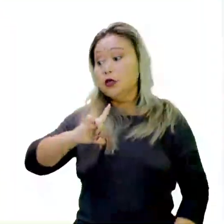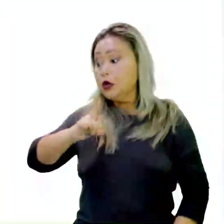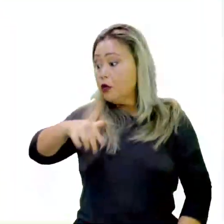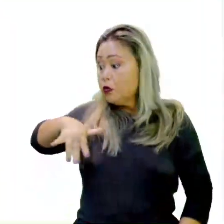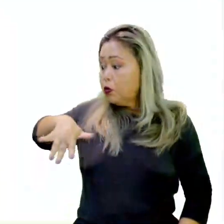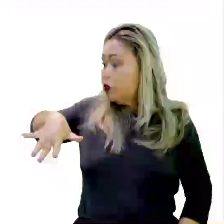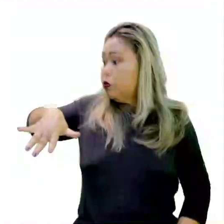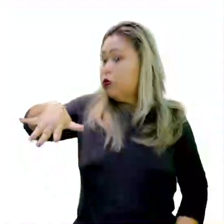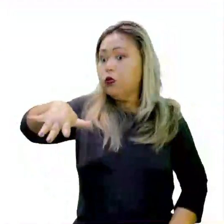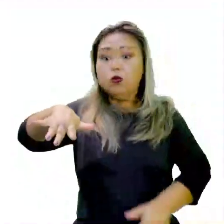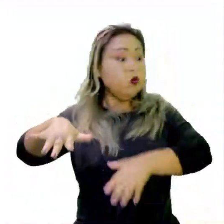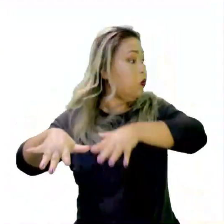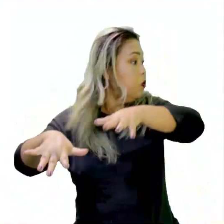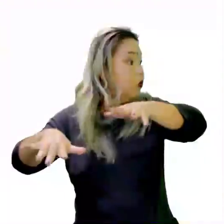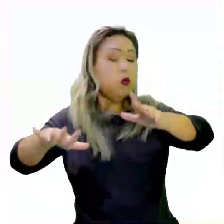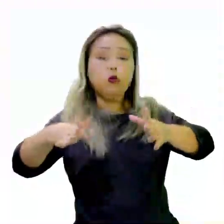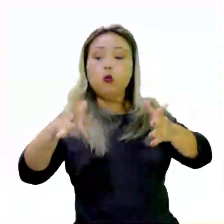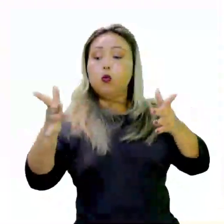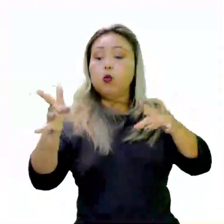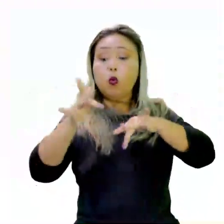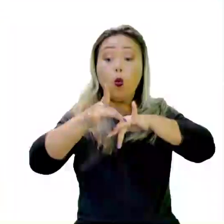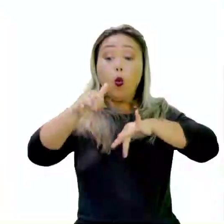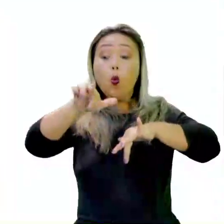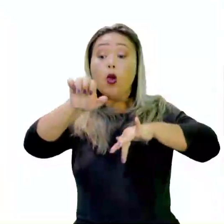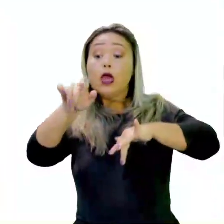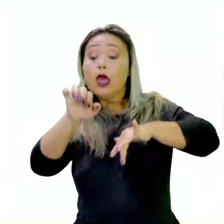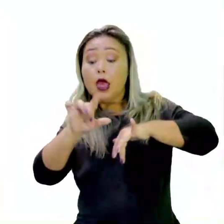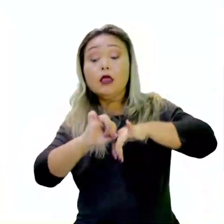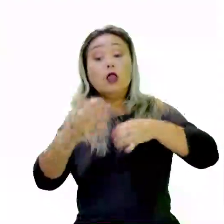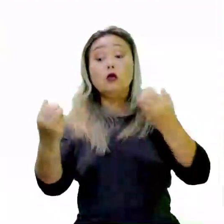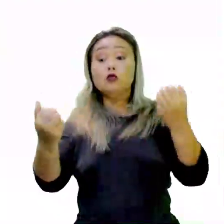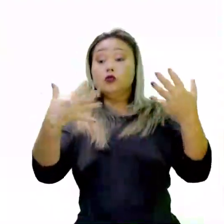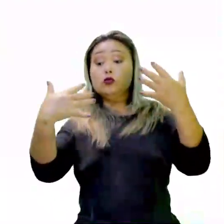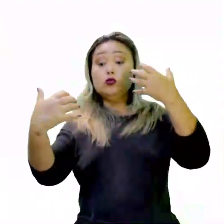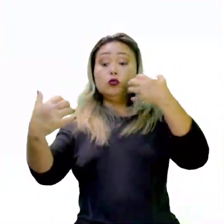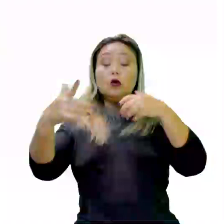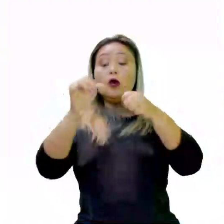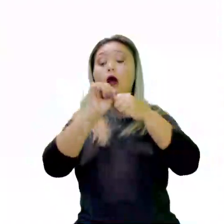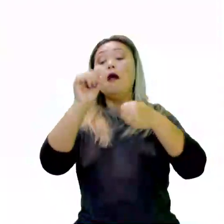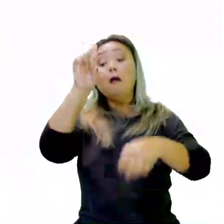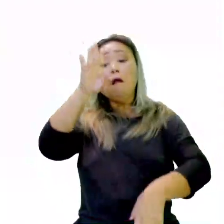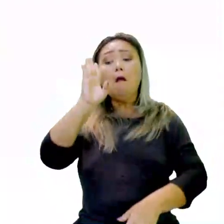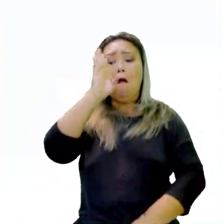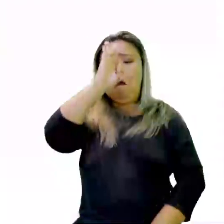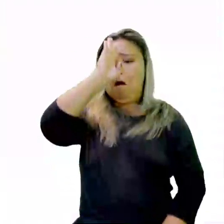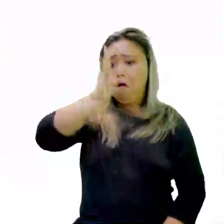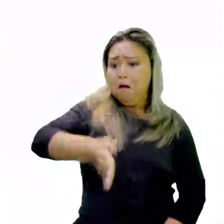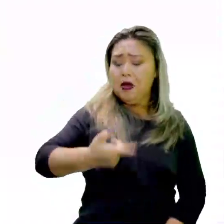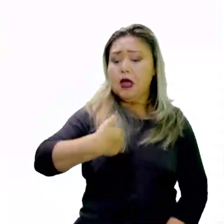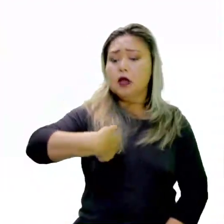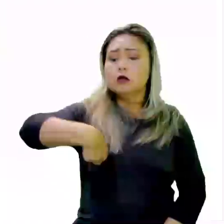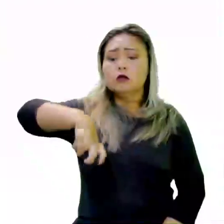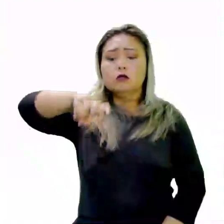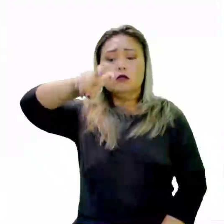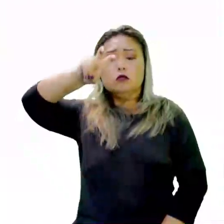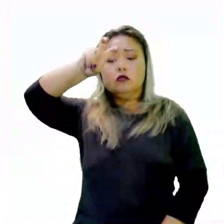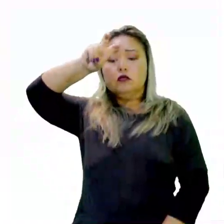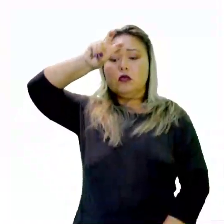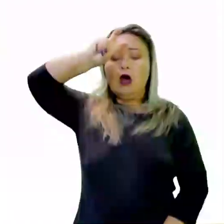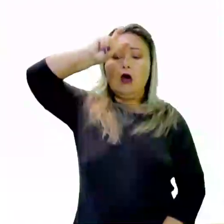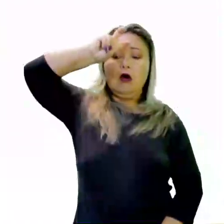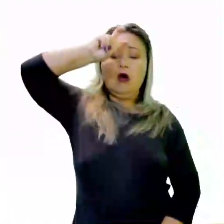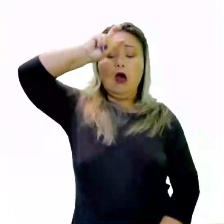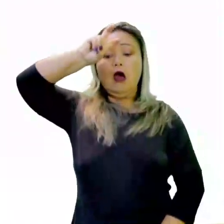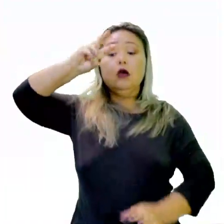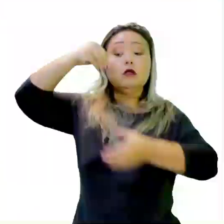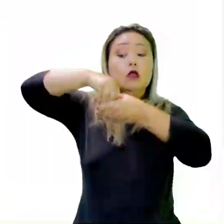sua riqueza intacta. Somente os faraós, né? Eram Principalmente. enterrados os faraós e a família